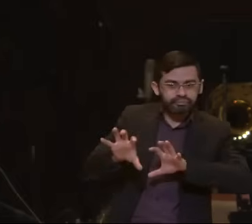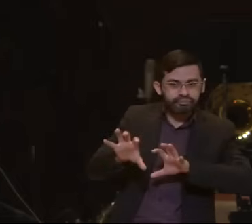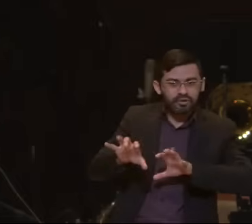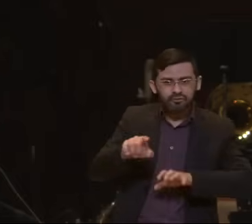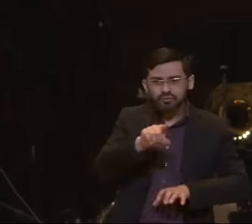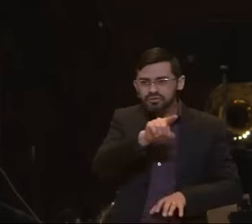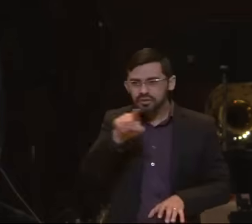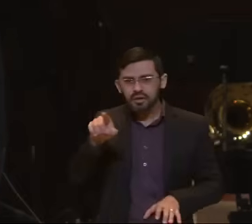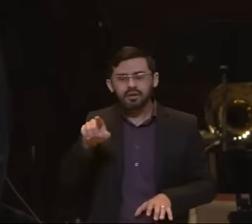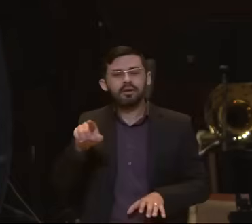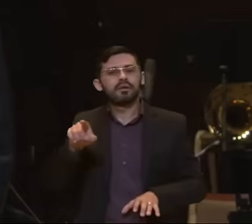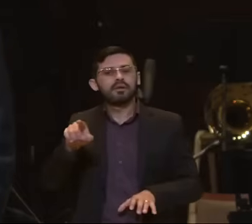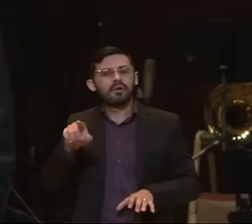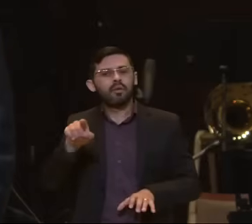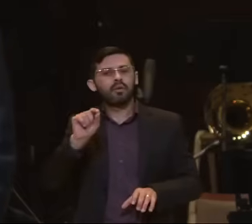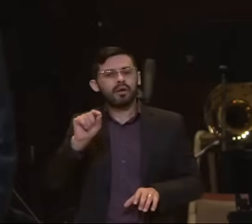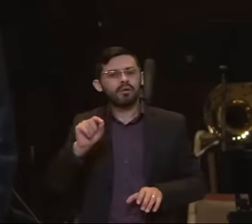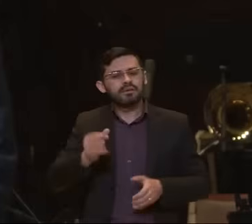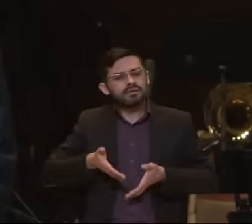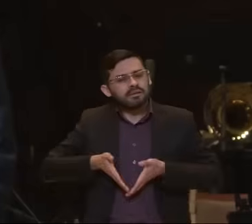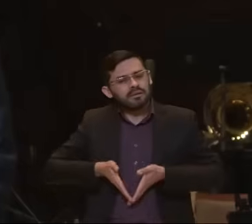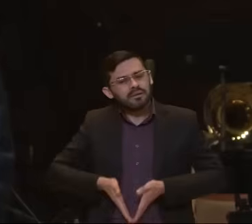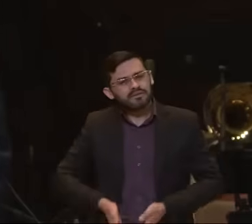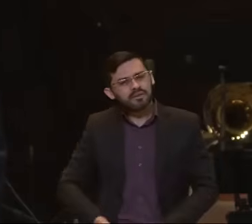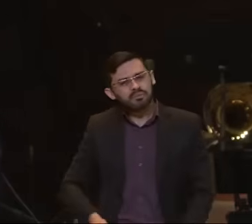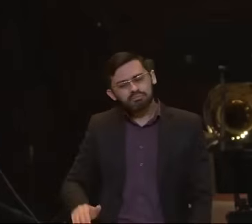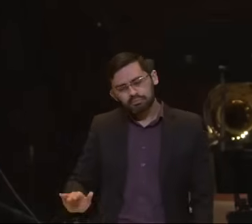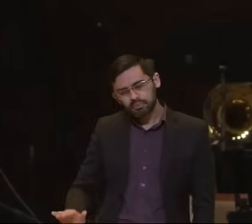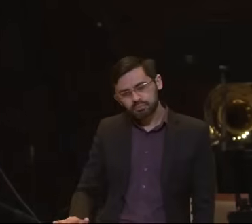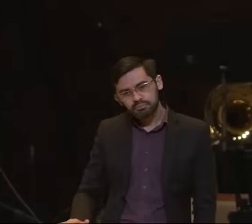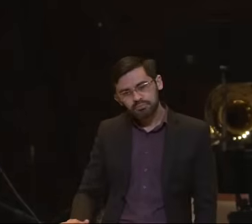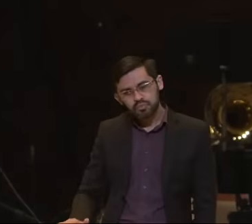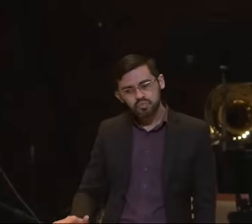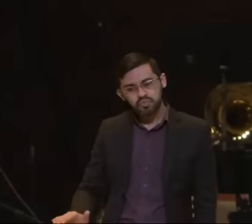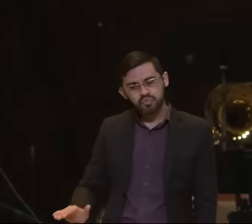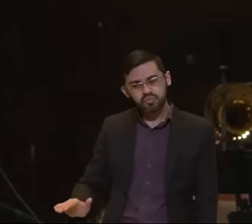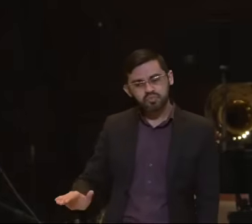não nasceu assim, você nasceu pequenininho e cresceu.